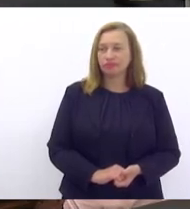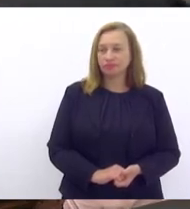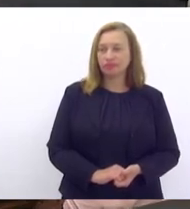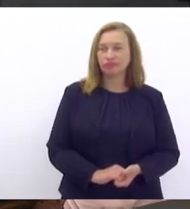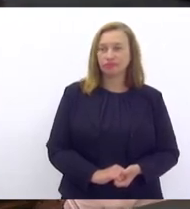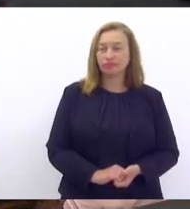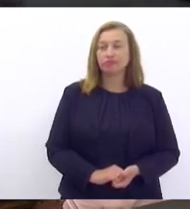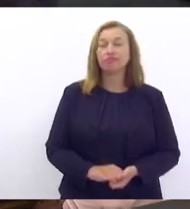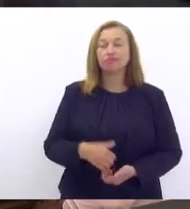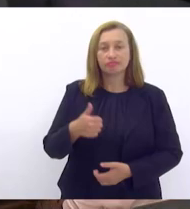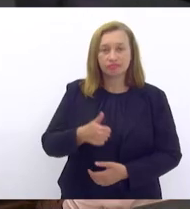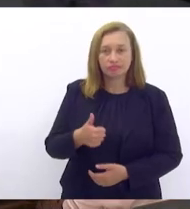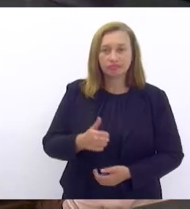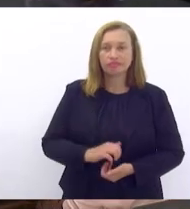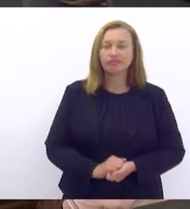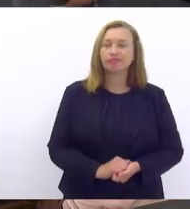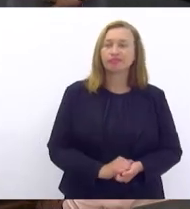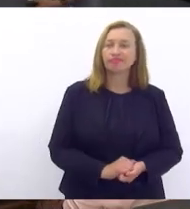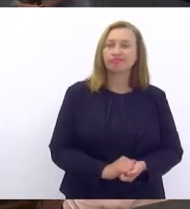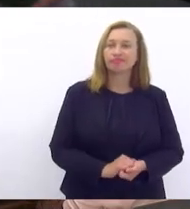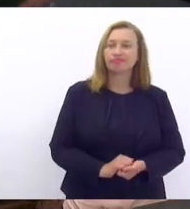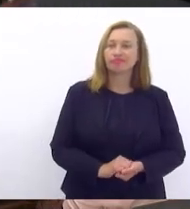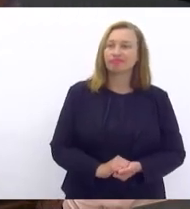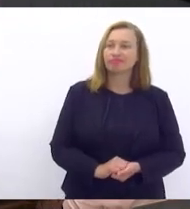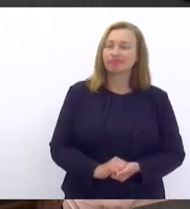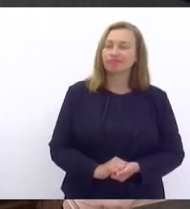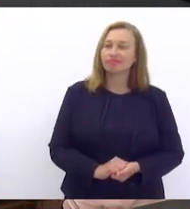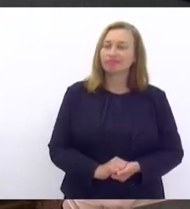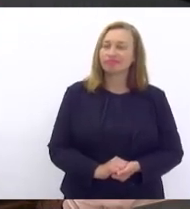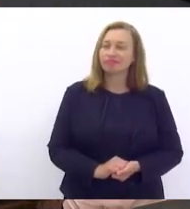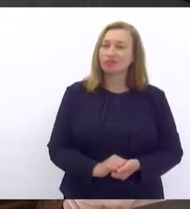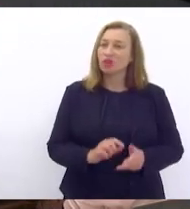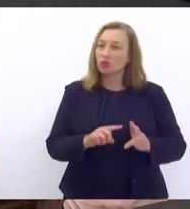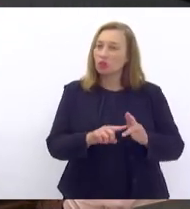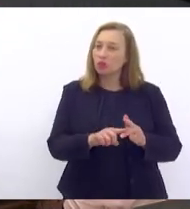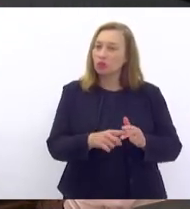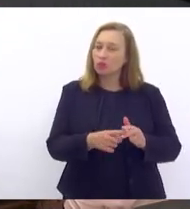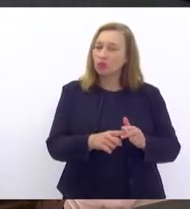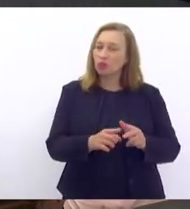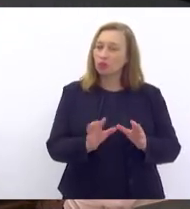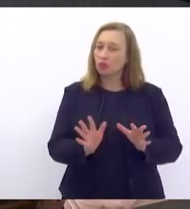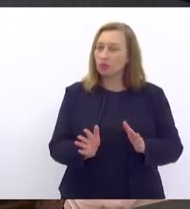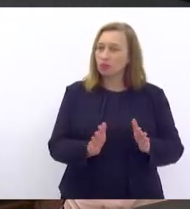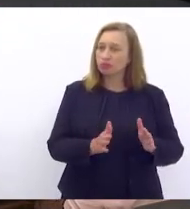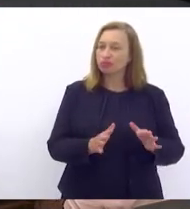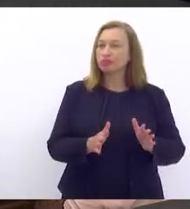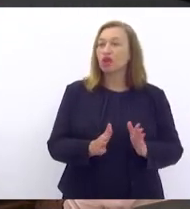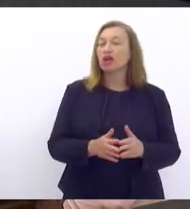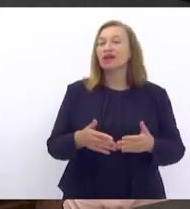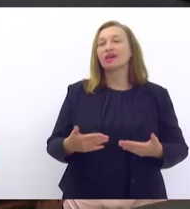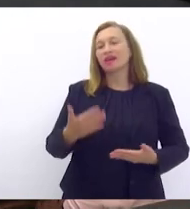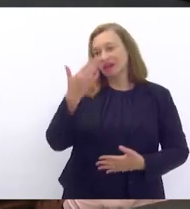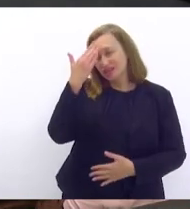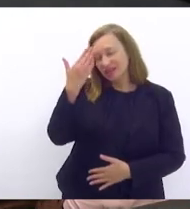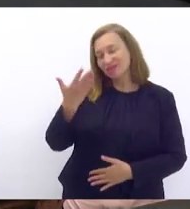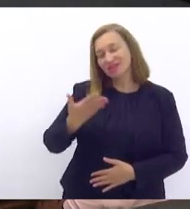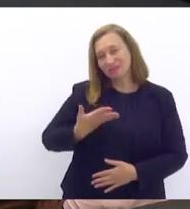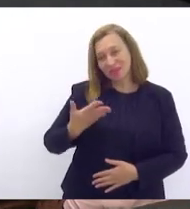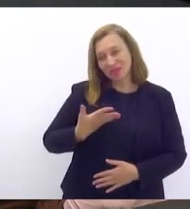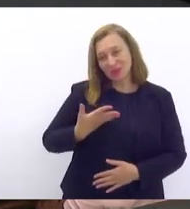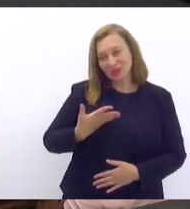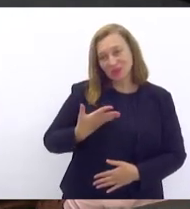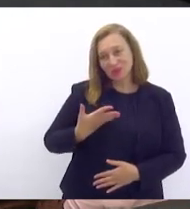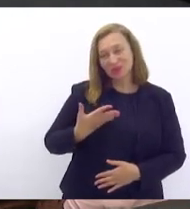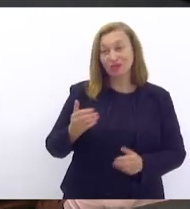Bom, primeiramente, vamos só alterar aqui, tem uma alteração no meu roteiro. Queria agraciar os amigos, os que estão